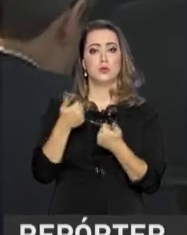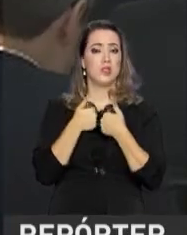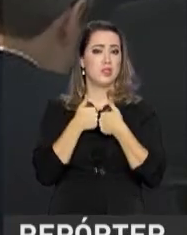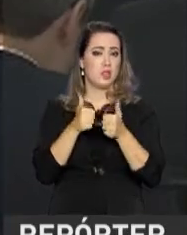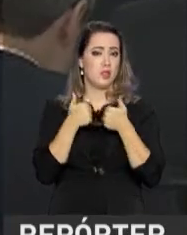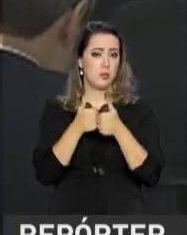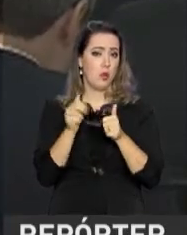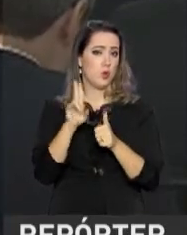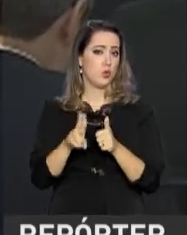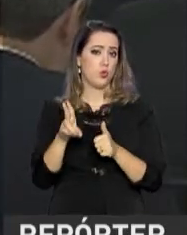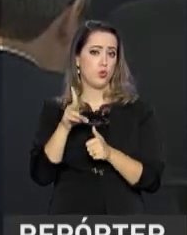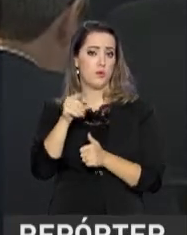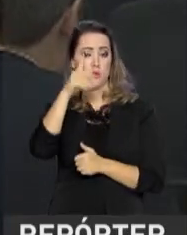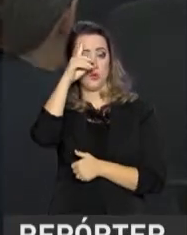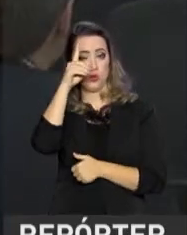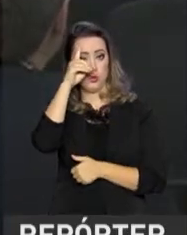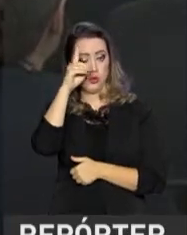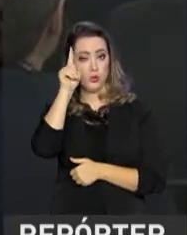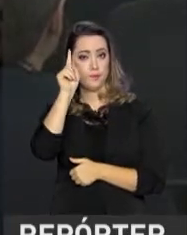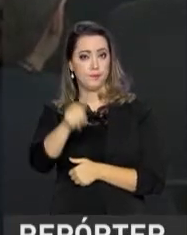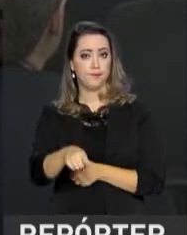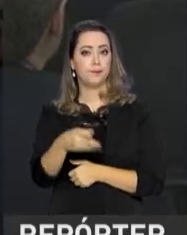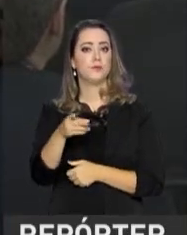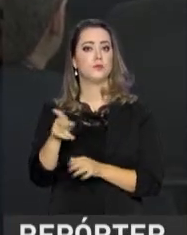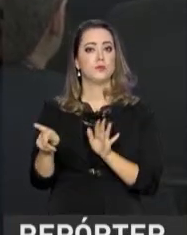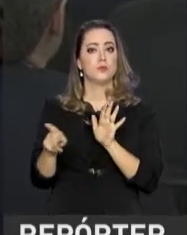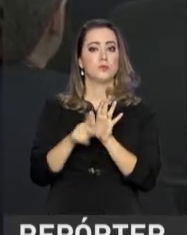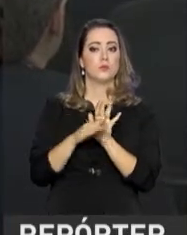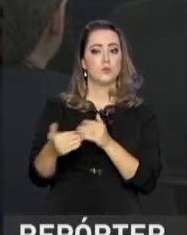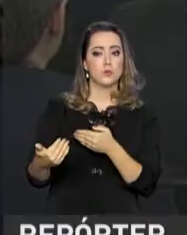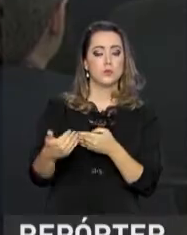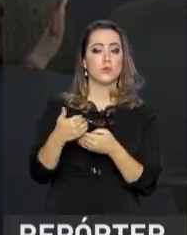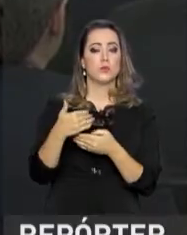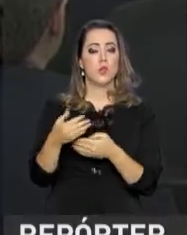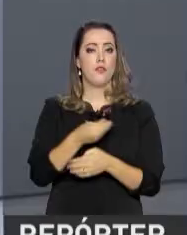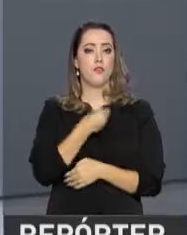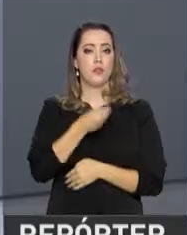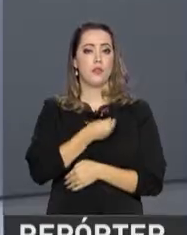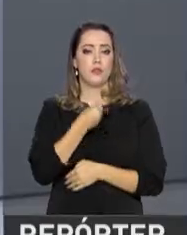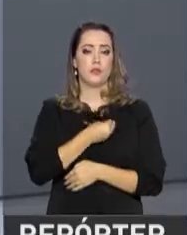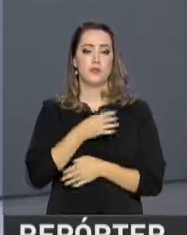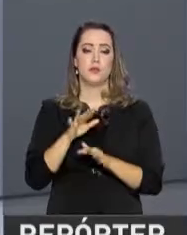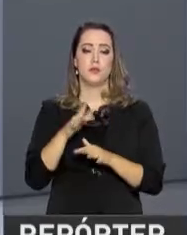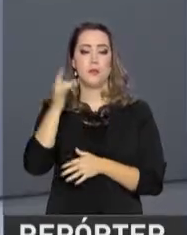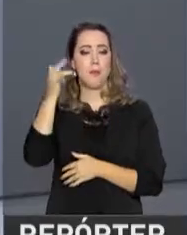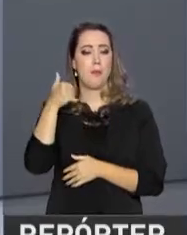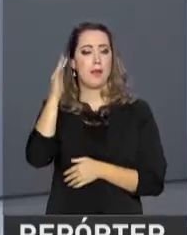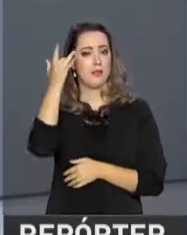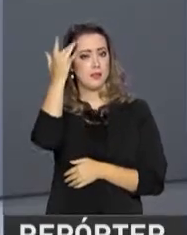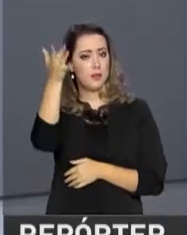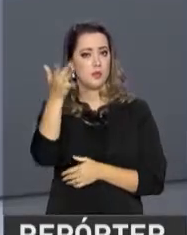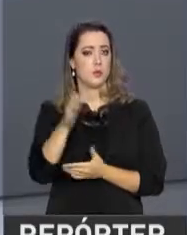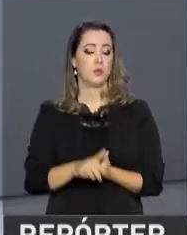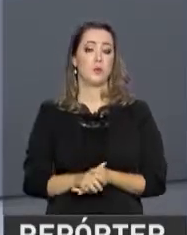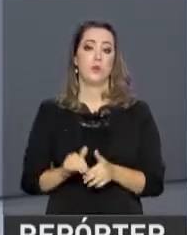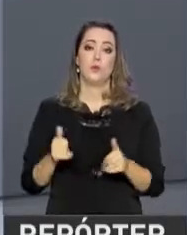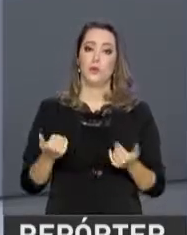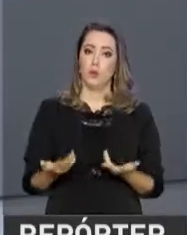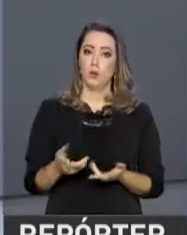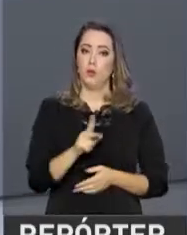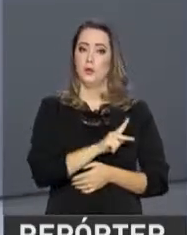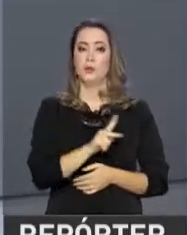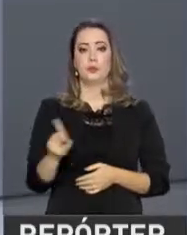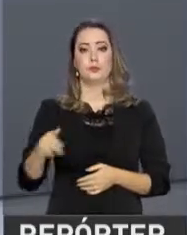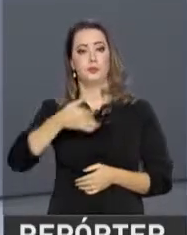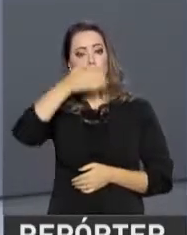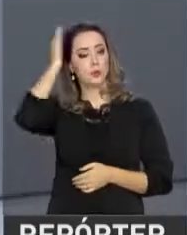com certeza sejam as suas vindas facilitadas para presidente michel temer o investimento no